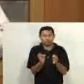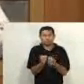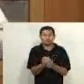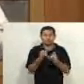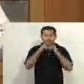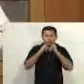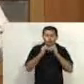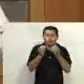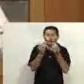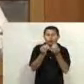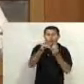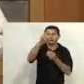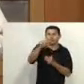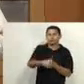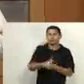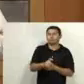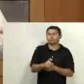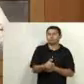esses dados, como que eles são